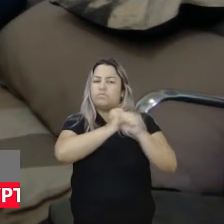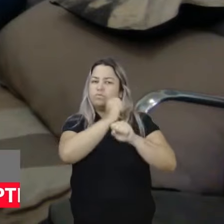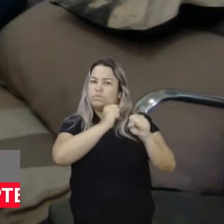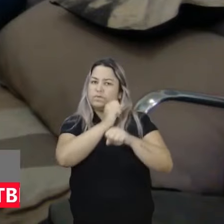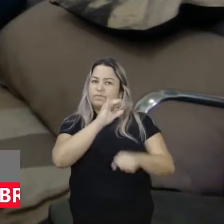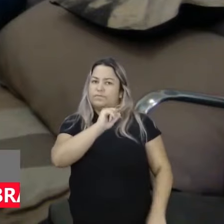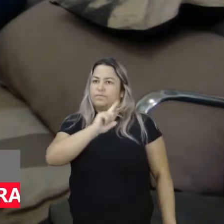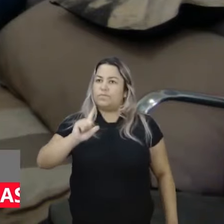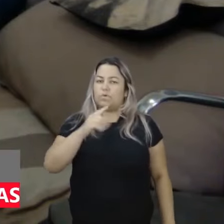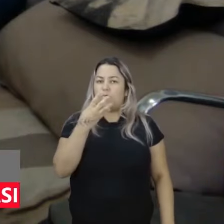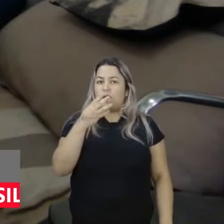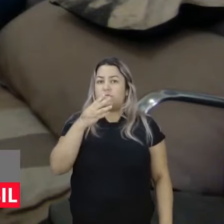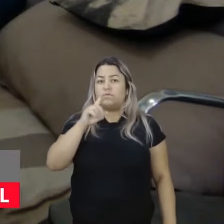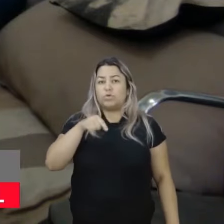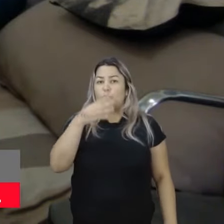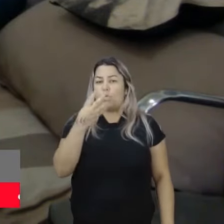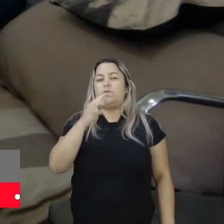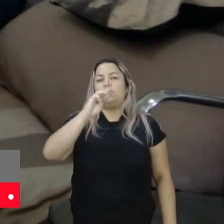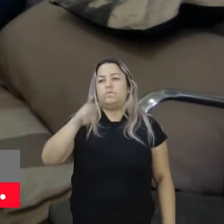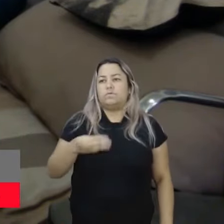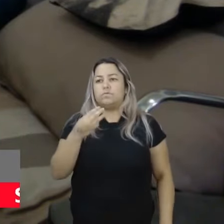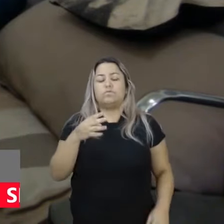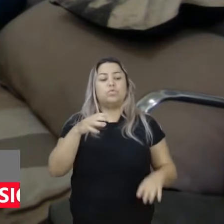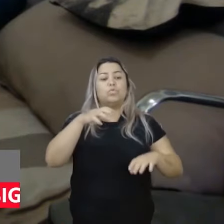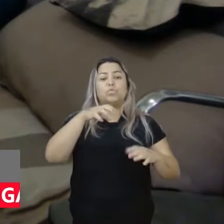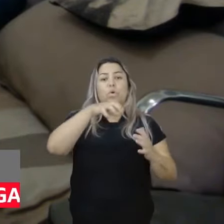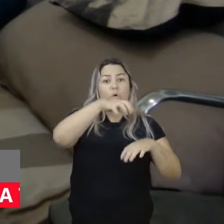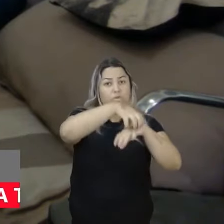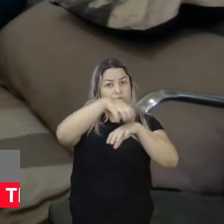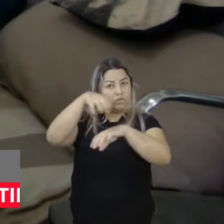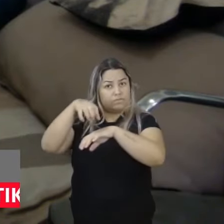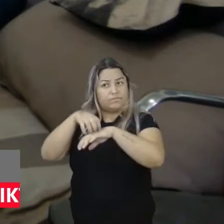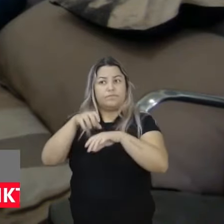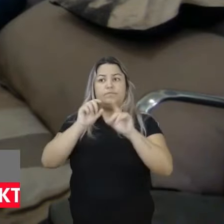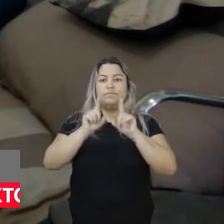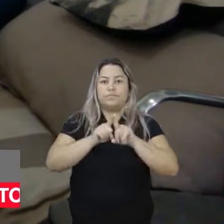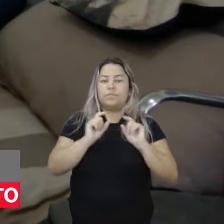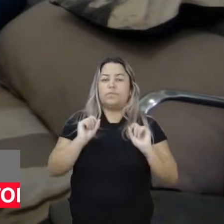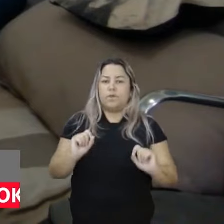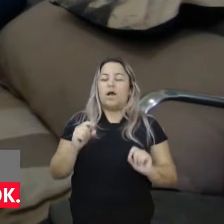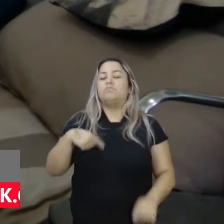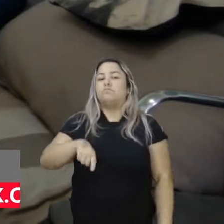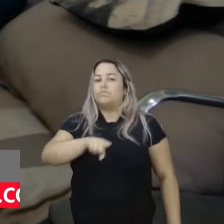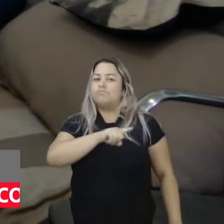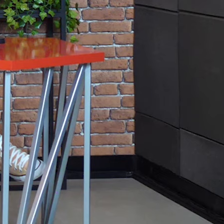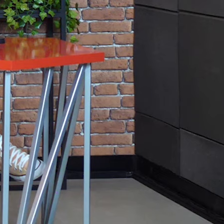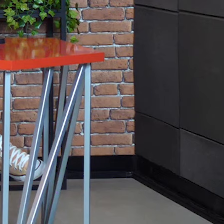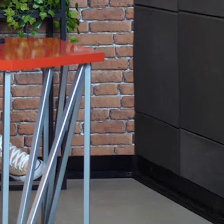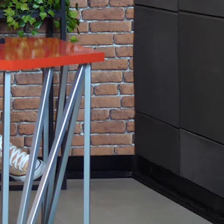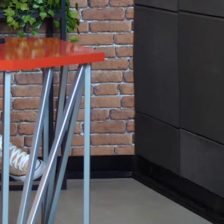de 4,4 milhões de postos de trabalho no país, com um tiro fatal aí na nossa indústria da